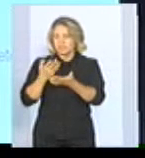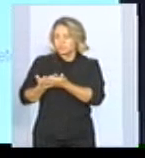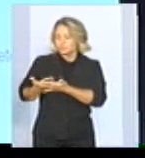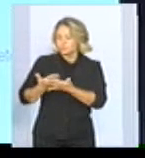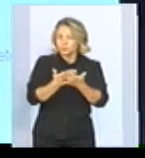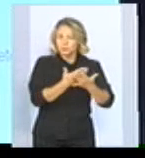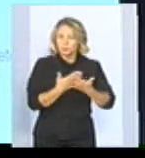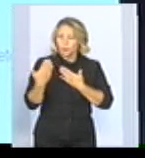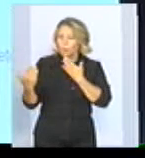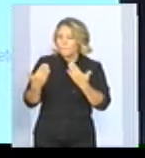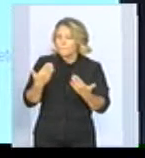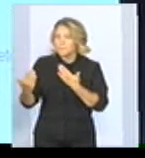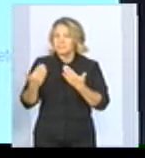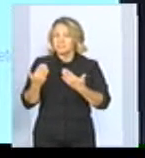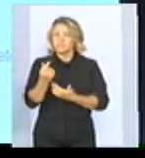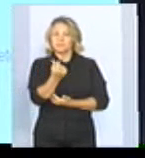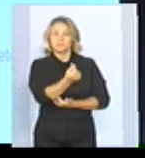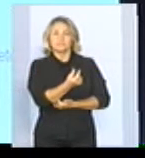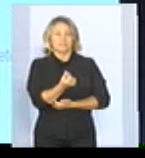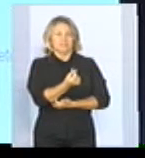comparativo de preço